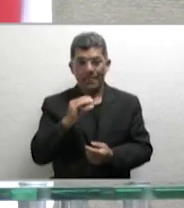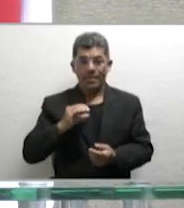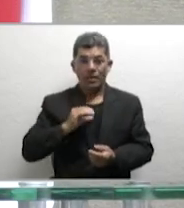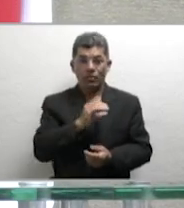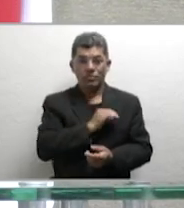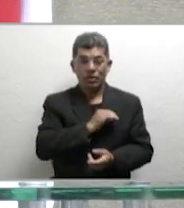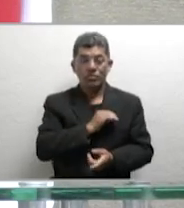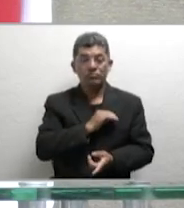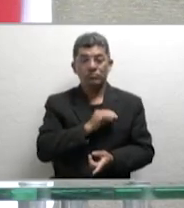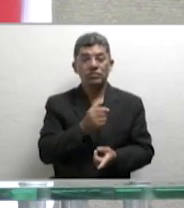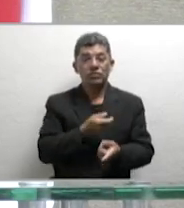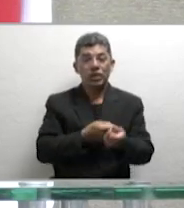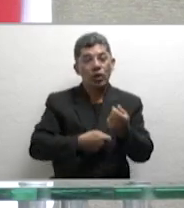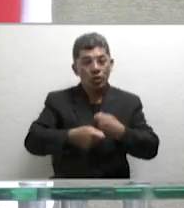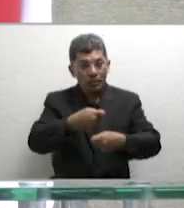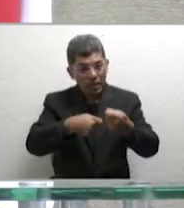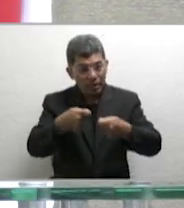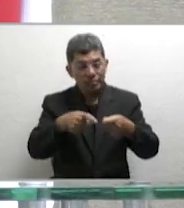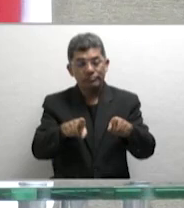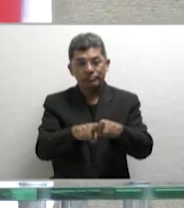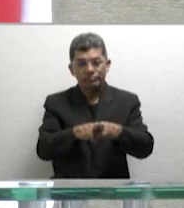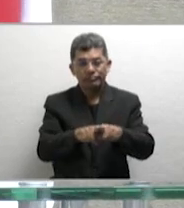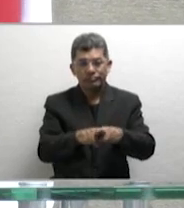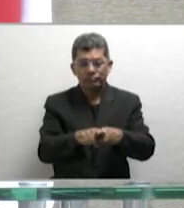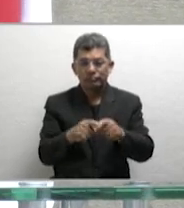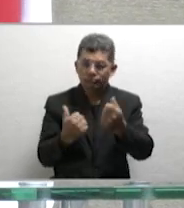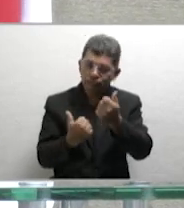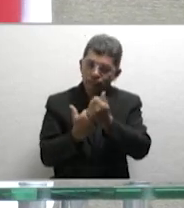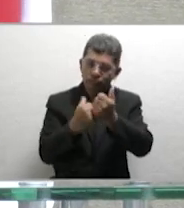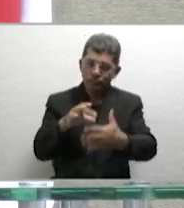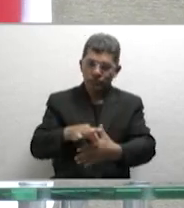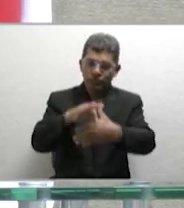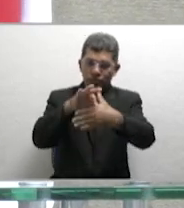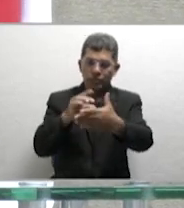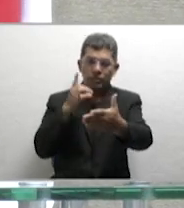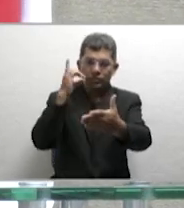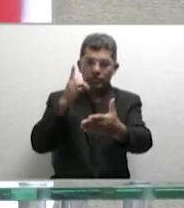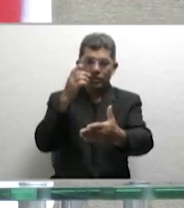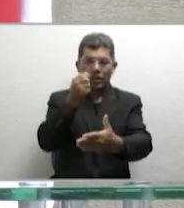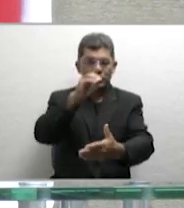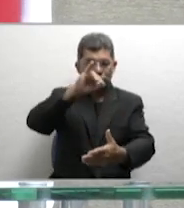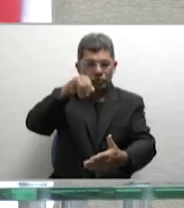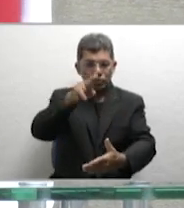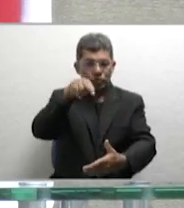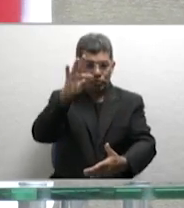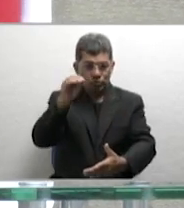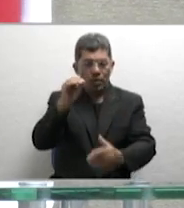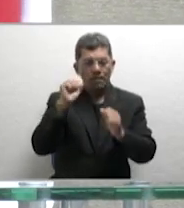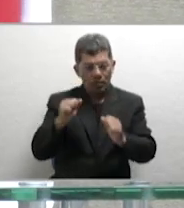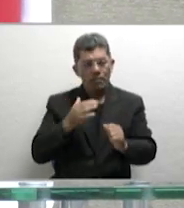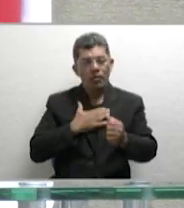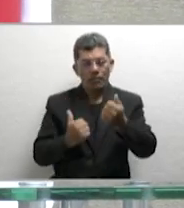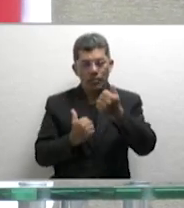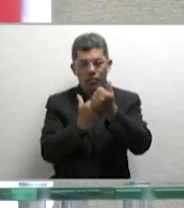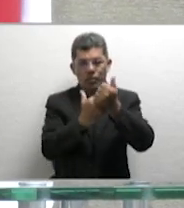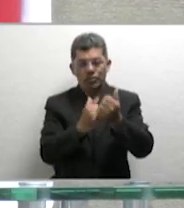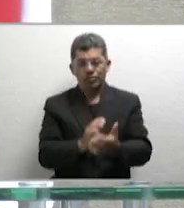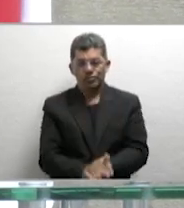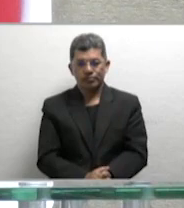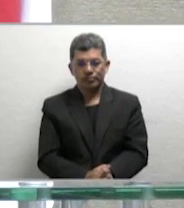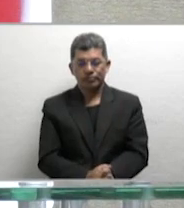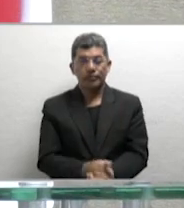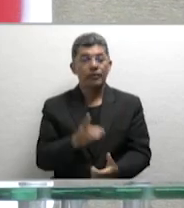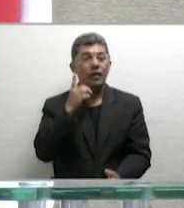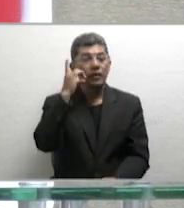Assuntos Econômicos. Conto com a sua liderança, deputado Adjuto. Pode contar com o meu empenho.